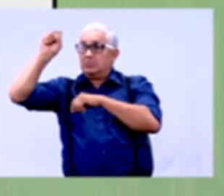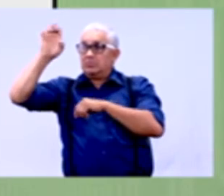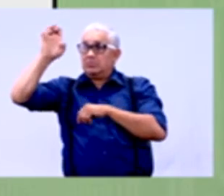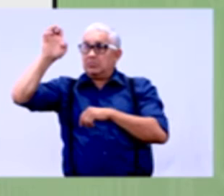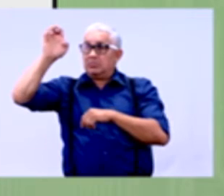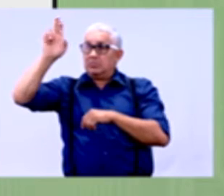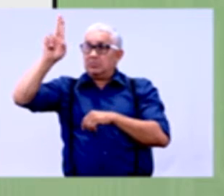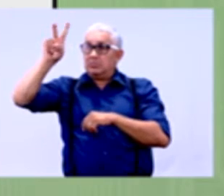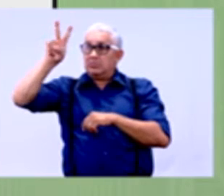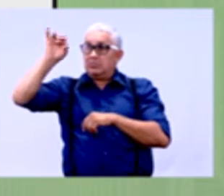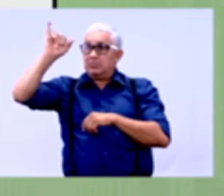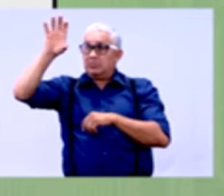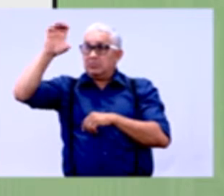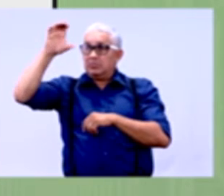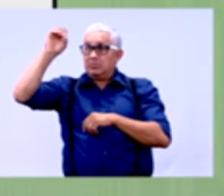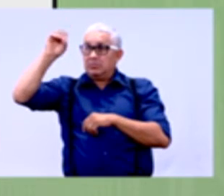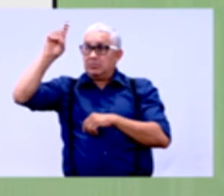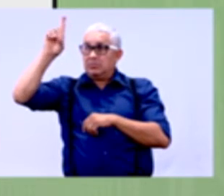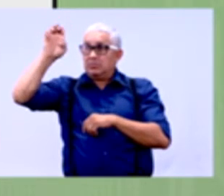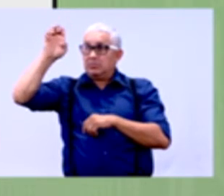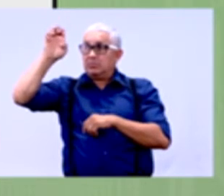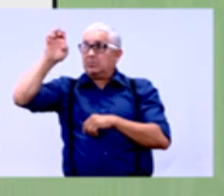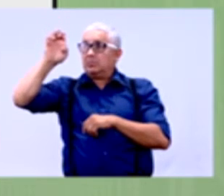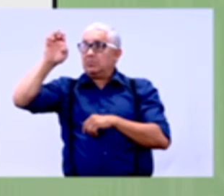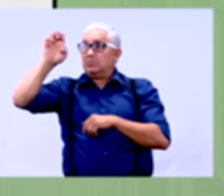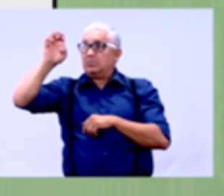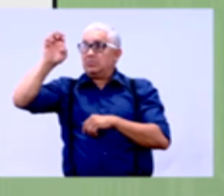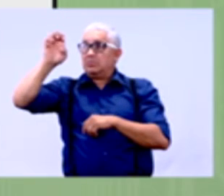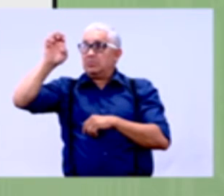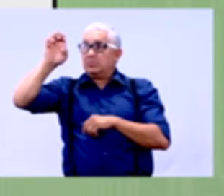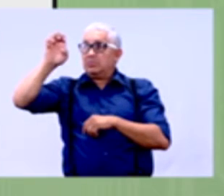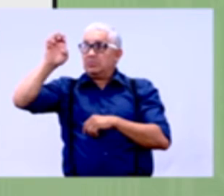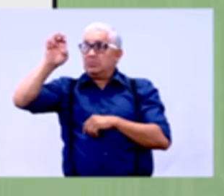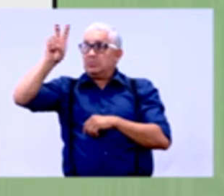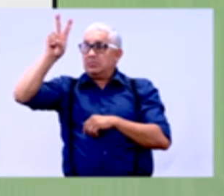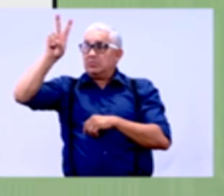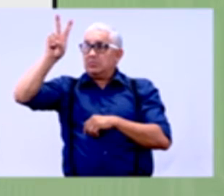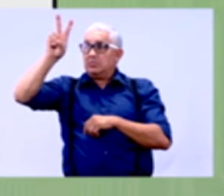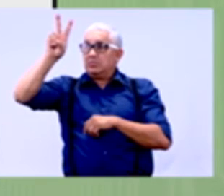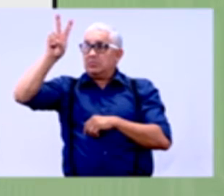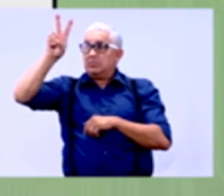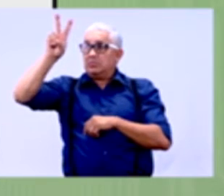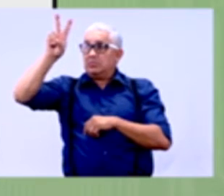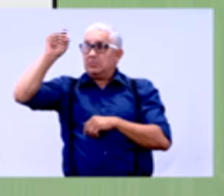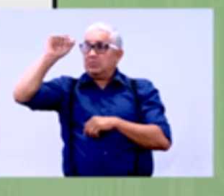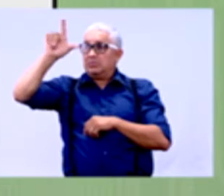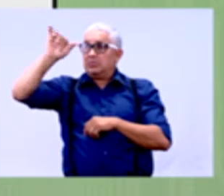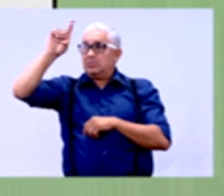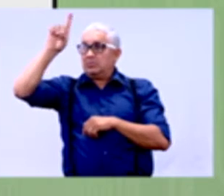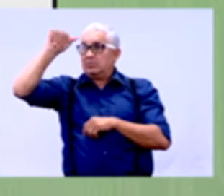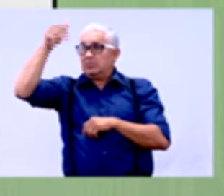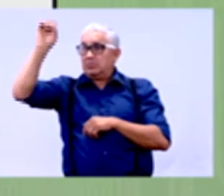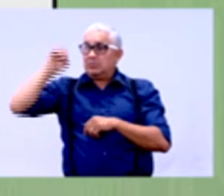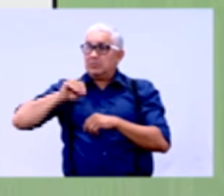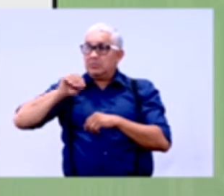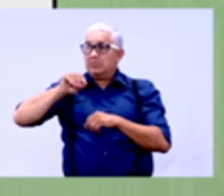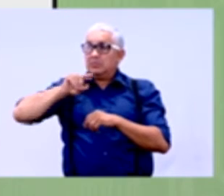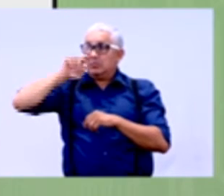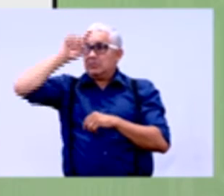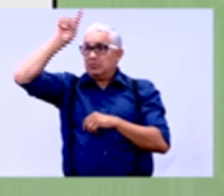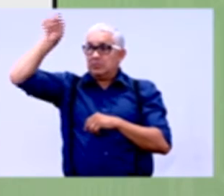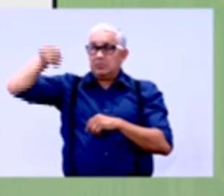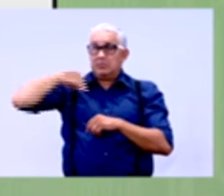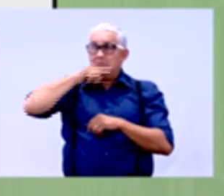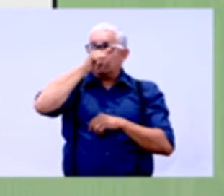para poder chamar o método de acordo com o que está aqui na nossa seta. Ó. Então, por quê? O